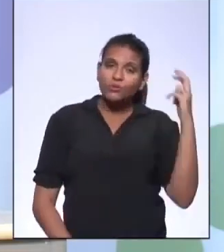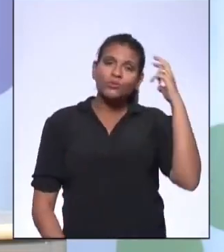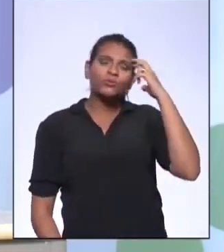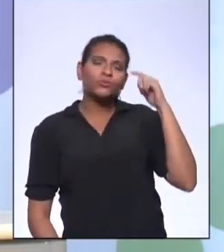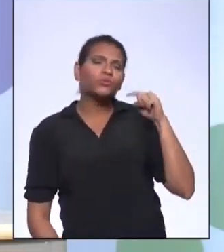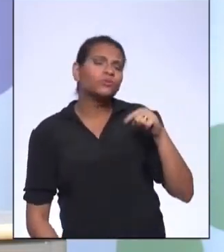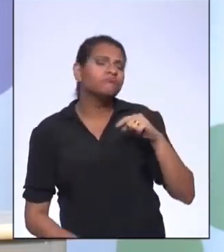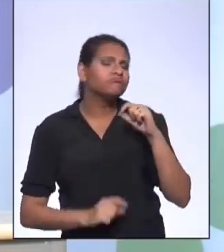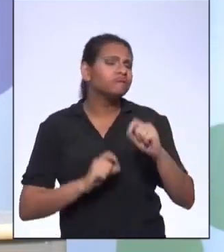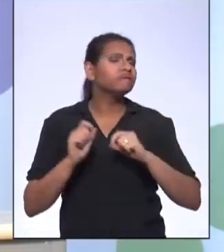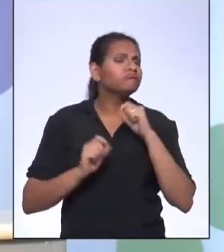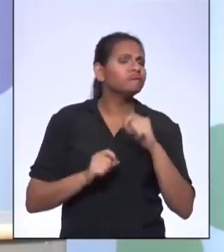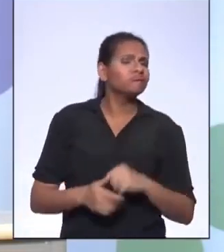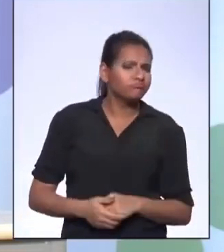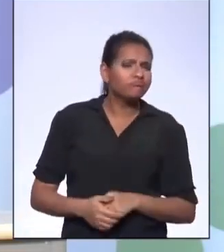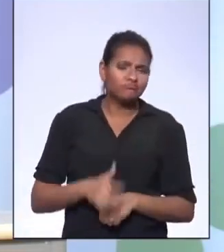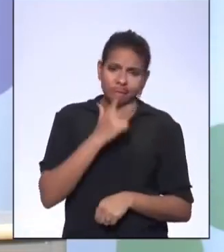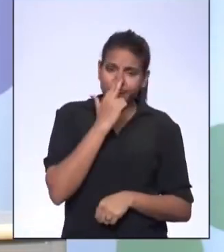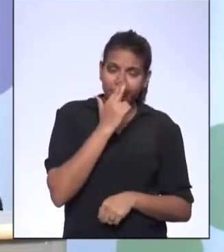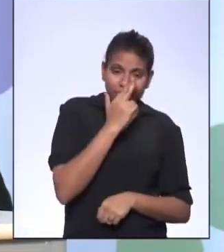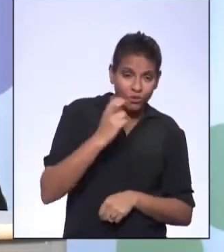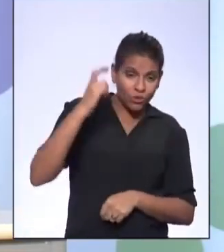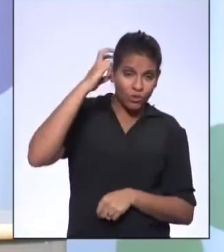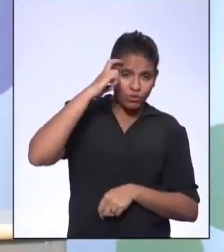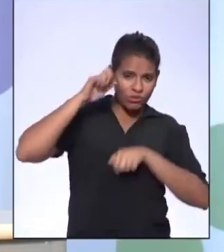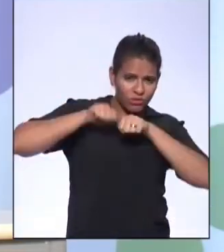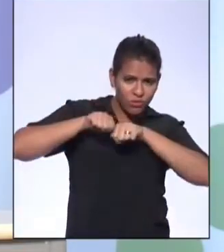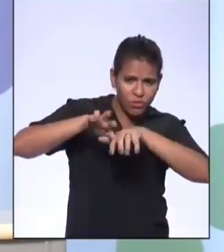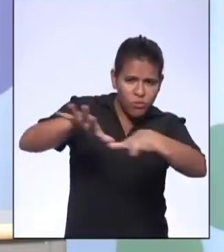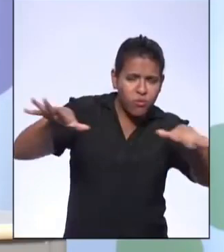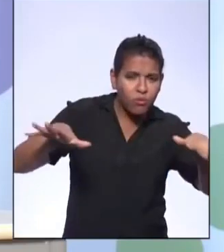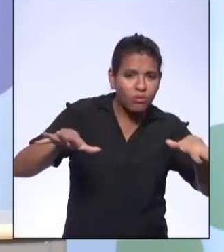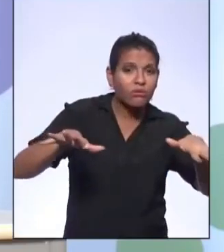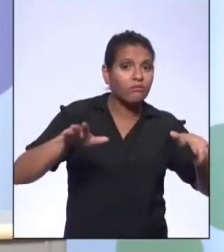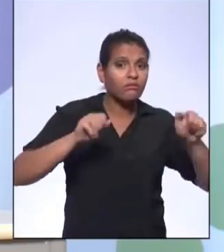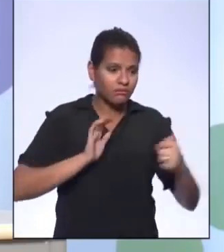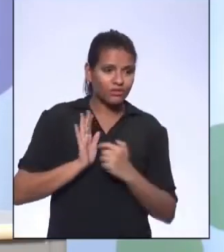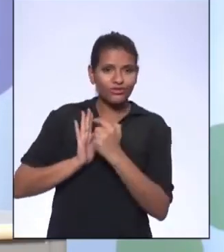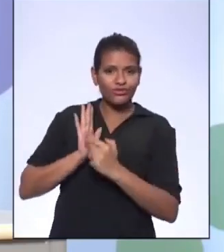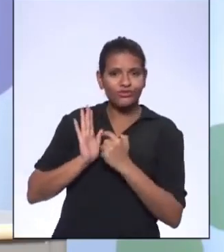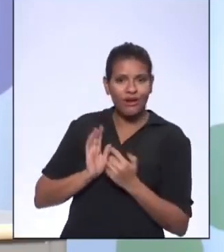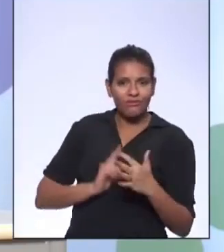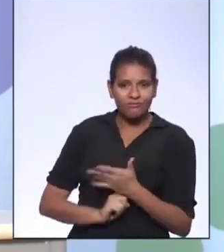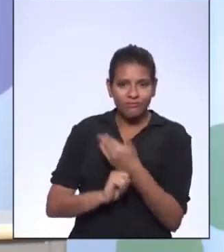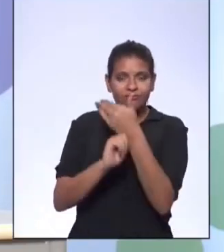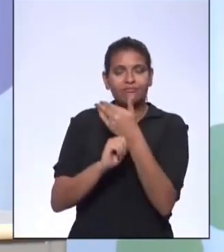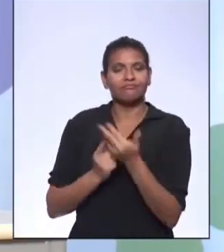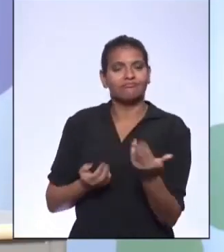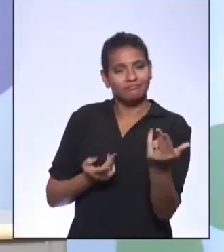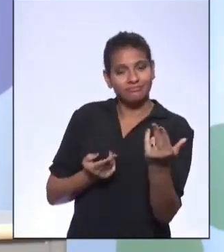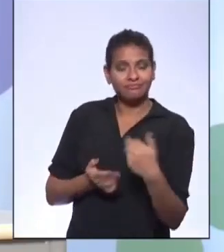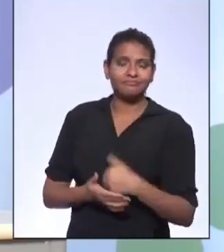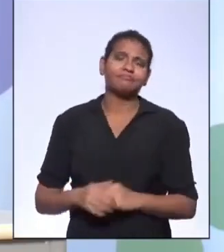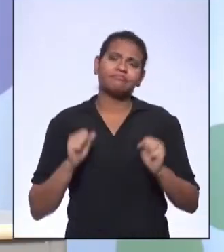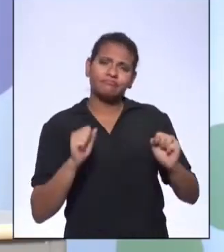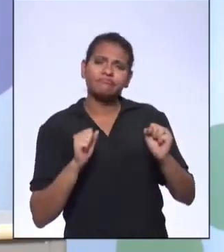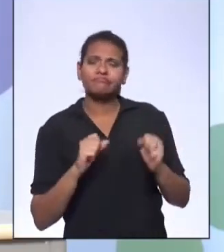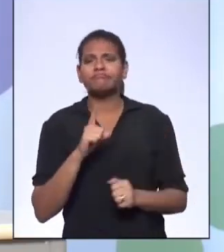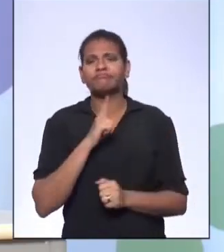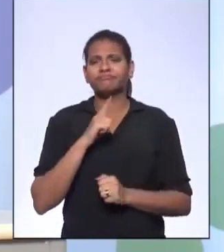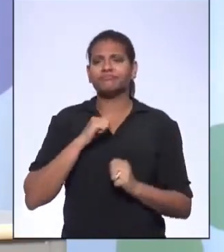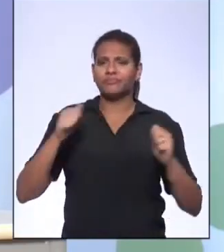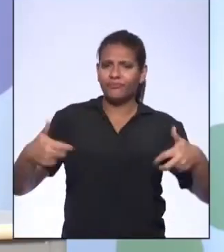uma esponja da cultura de massa e consegue reproduzir todas essas mídias, né, que